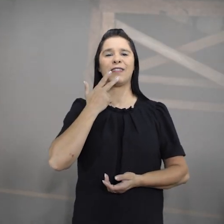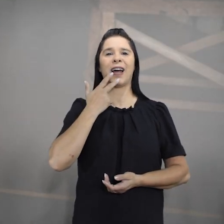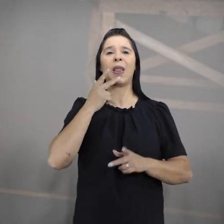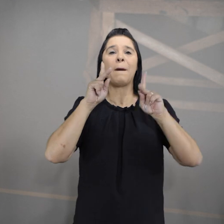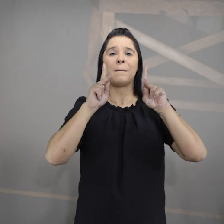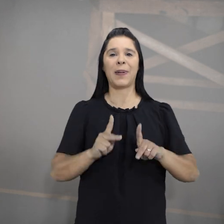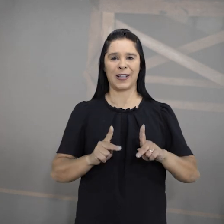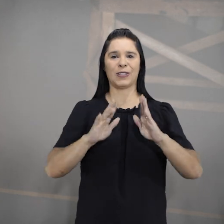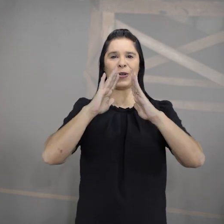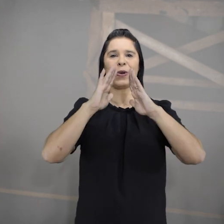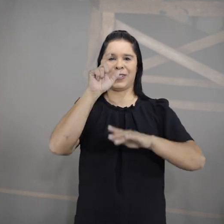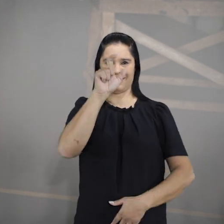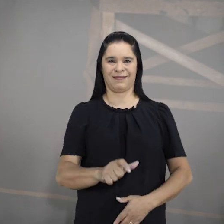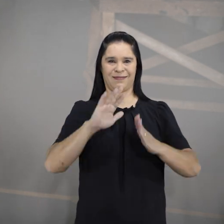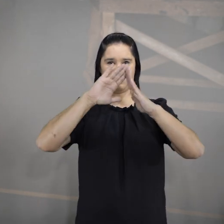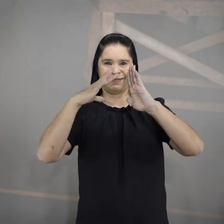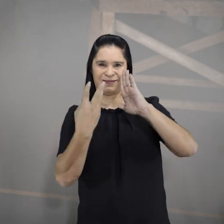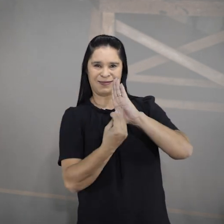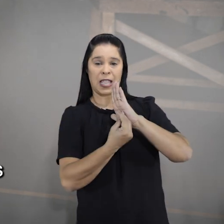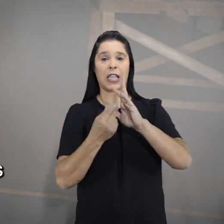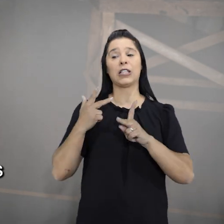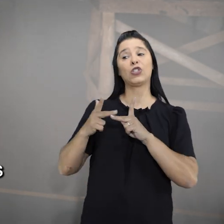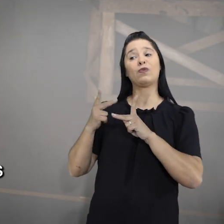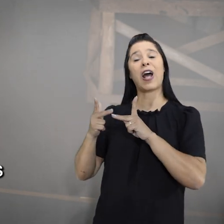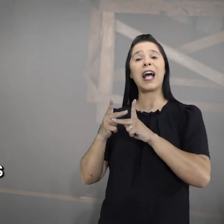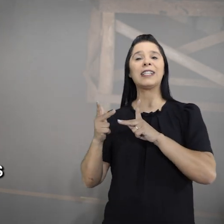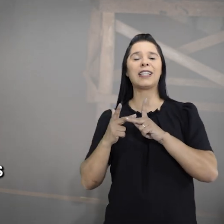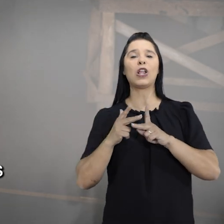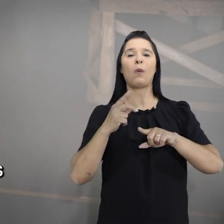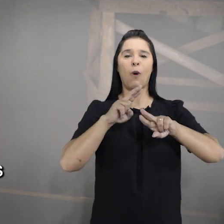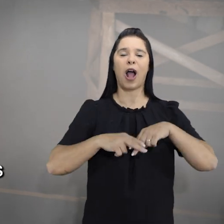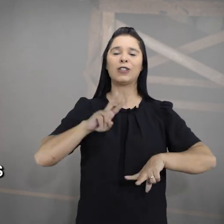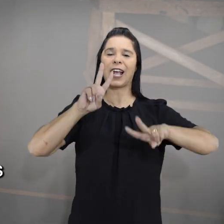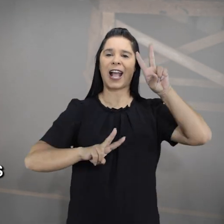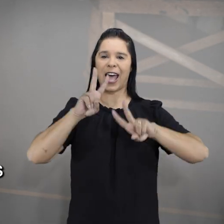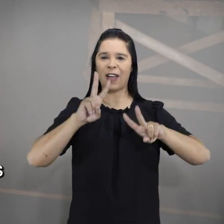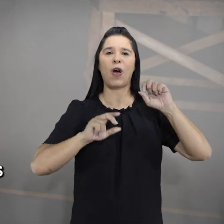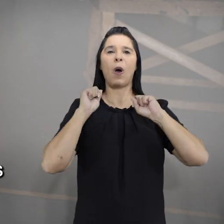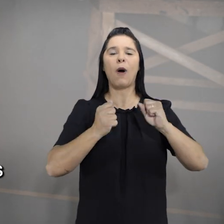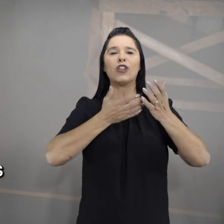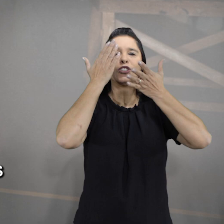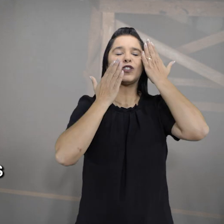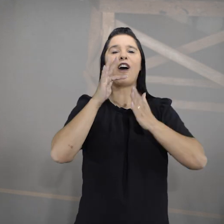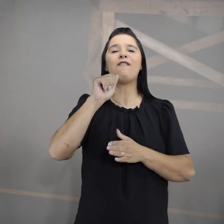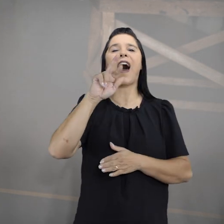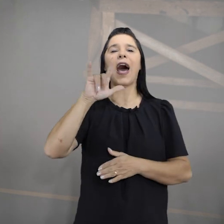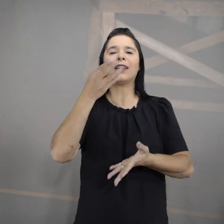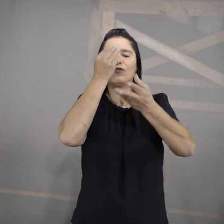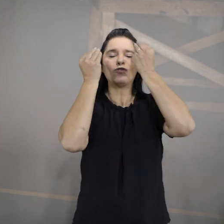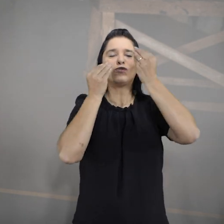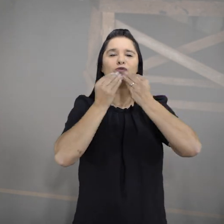quilombolas que iam escondidos, disfarçados, com essa questão de que no carnaval muitas vezes as pessoas passavam farinha na